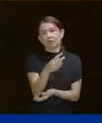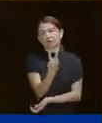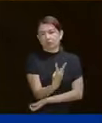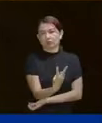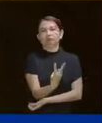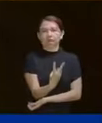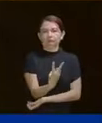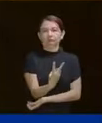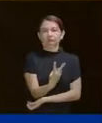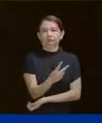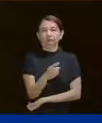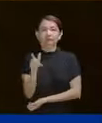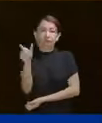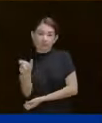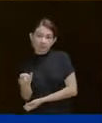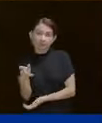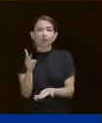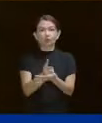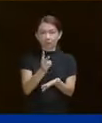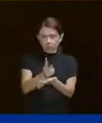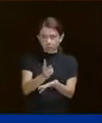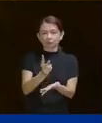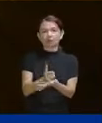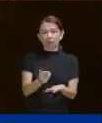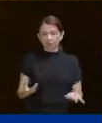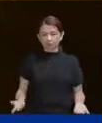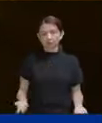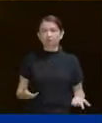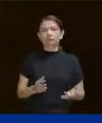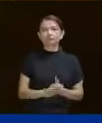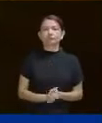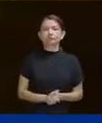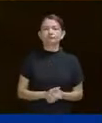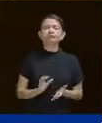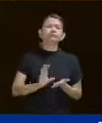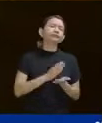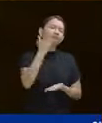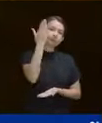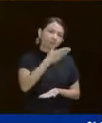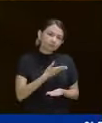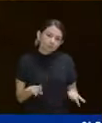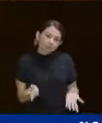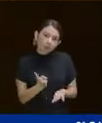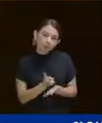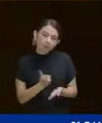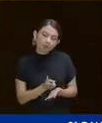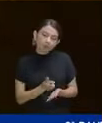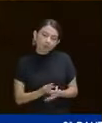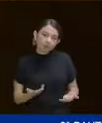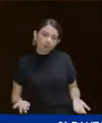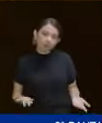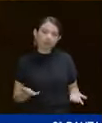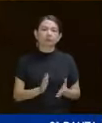Bem, ele deu continuidade na execução. E a prestação de conta, ela continuou,